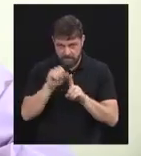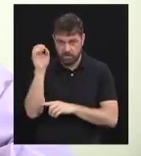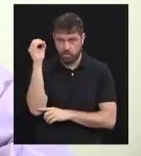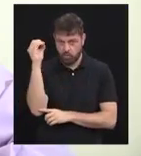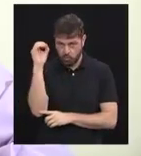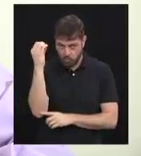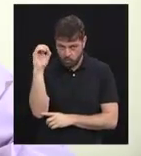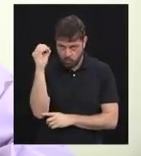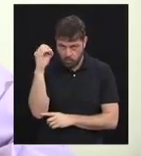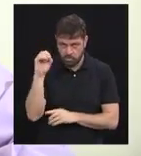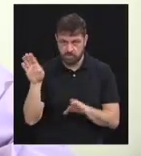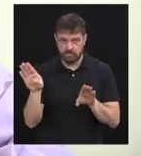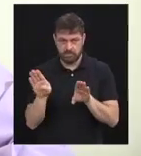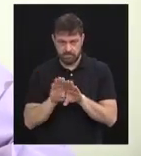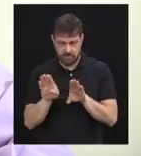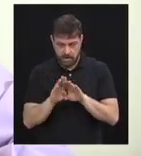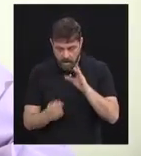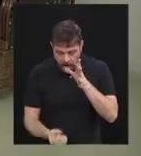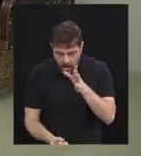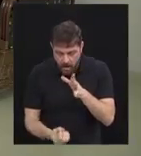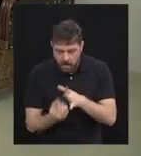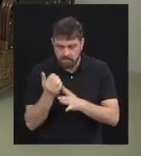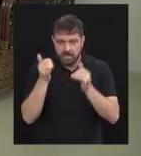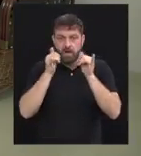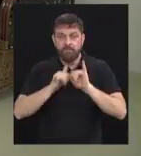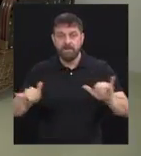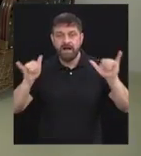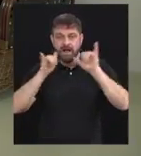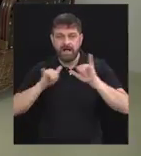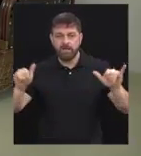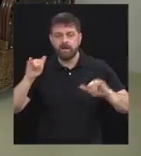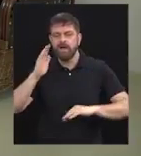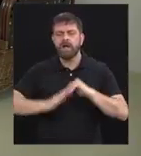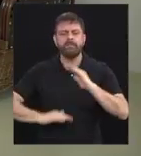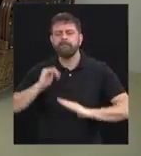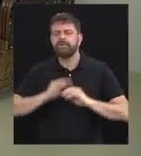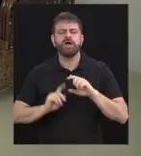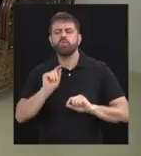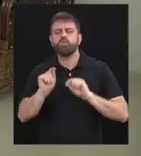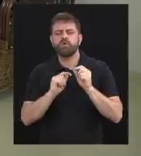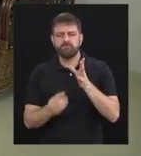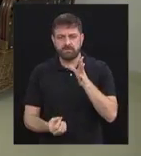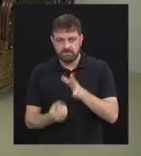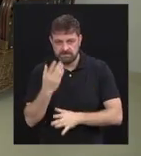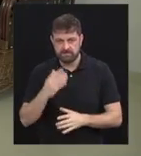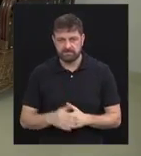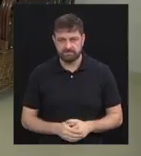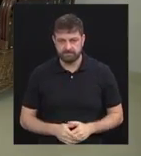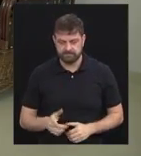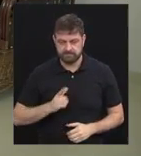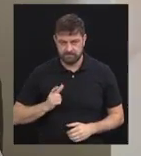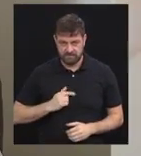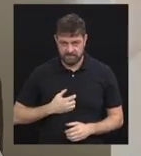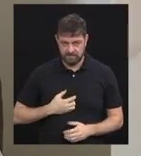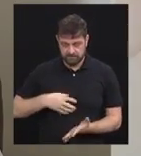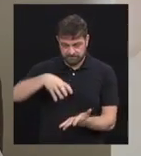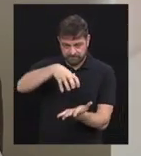mês de outubro, tem aí uma campanha e quais são as atividades que vão ter? Sim, aqui o Centro de